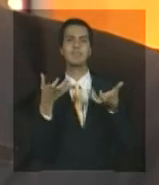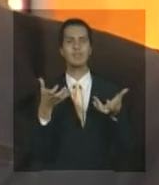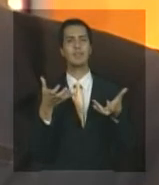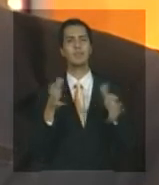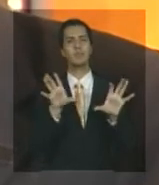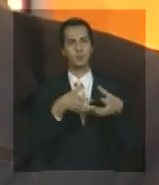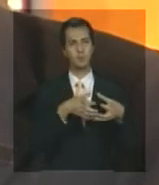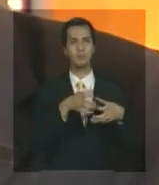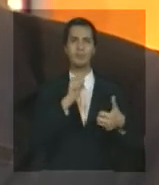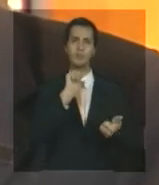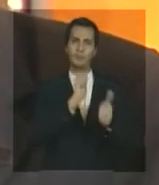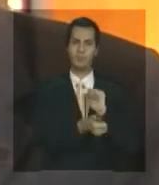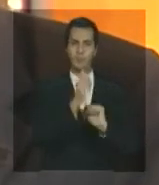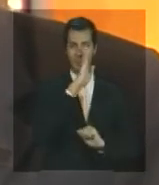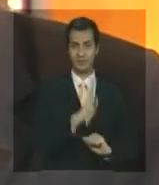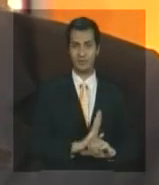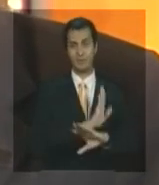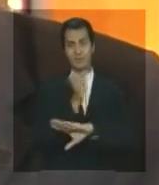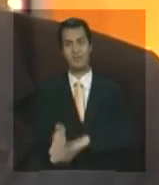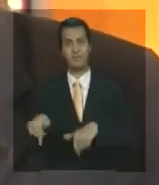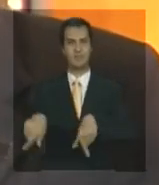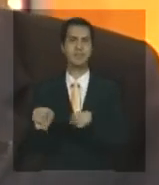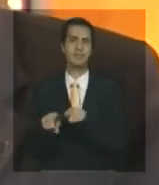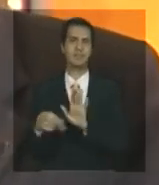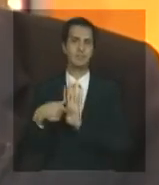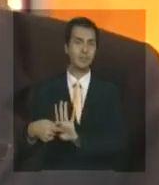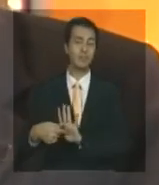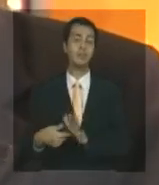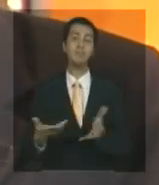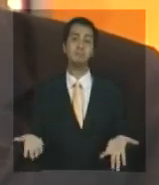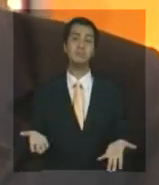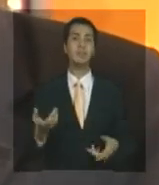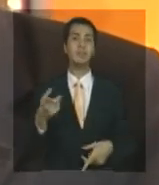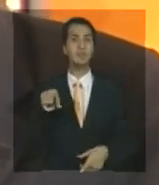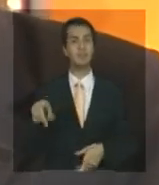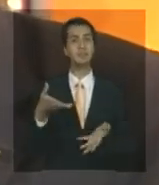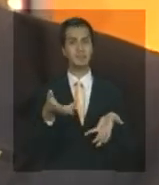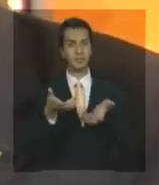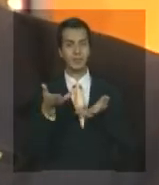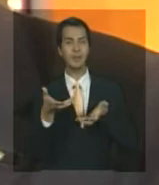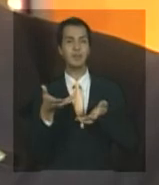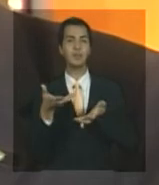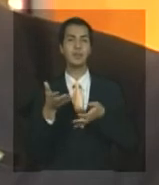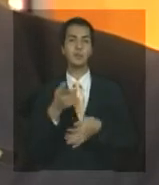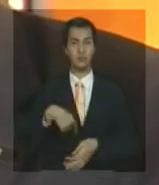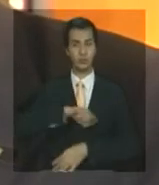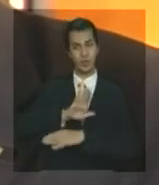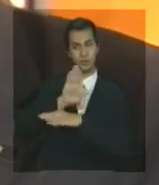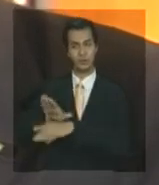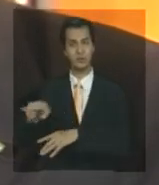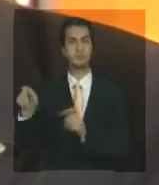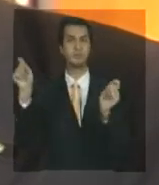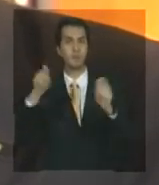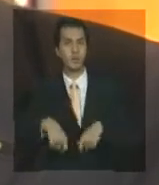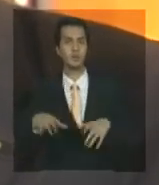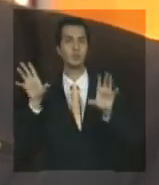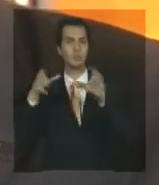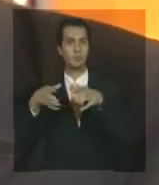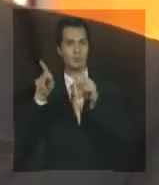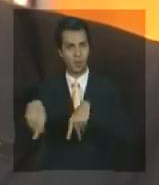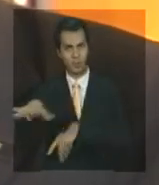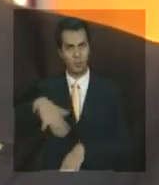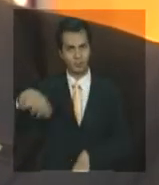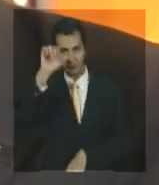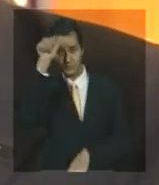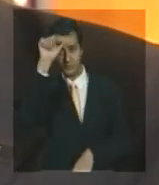E, acima de tudo, eles querem o nosso apoio para que os indianos possam participar ativamente desses grandes